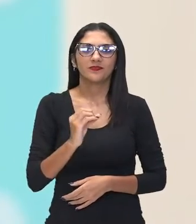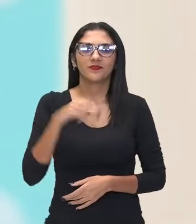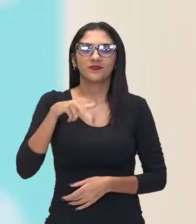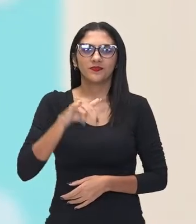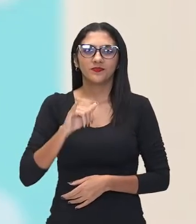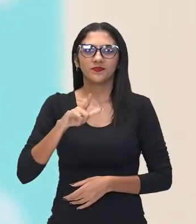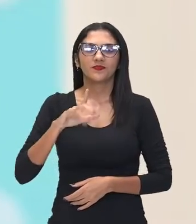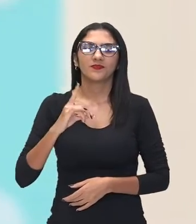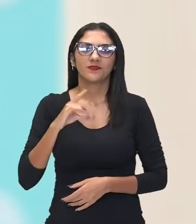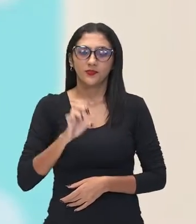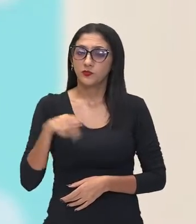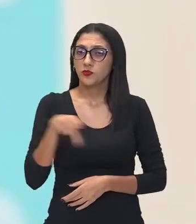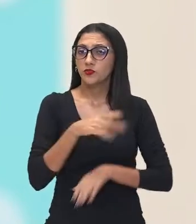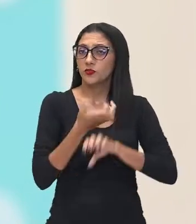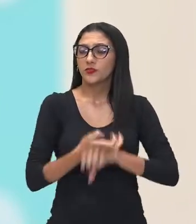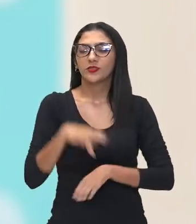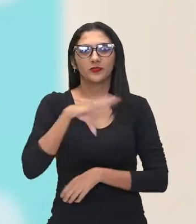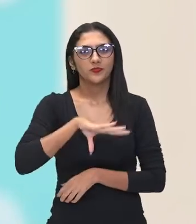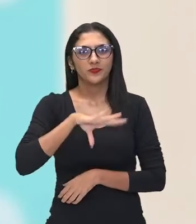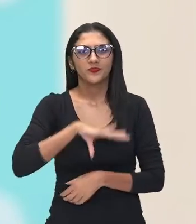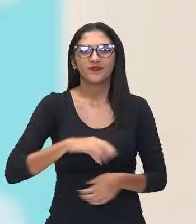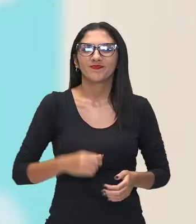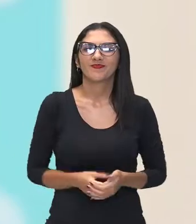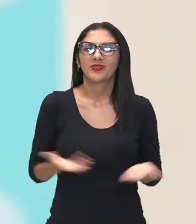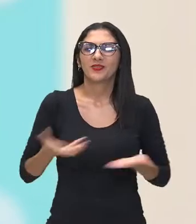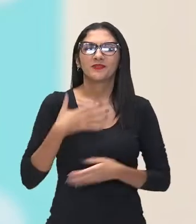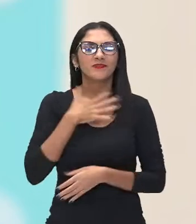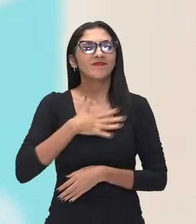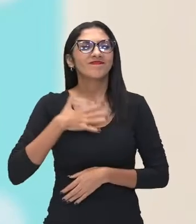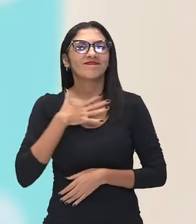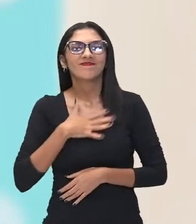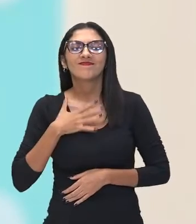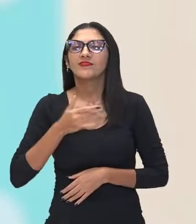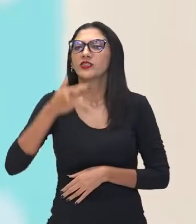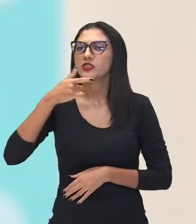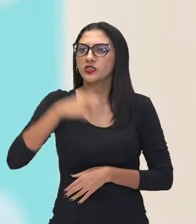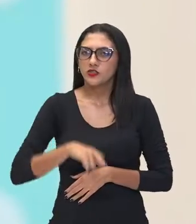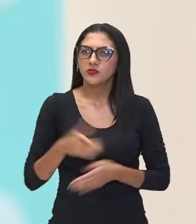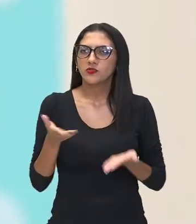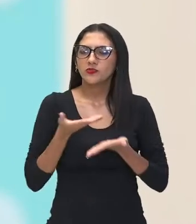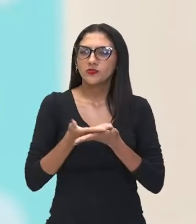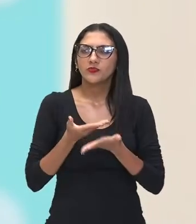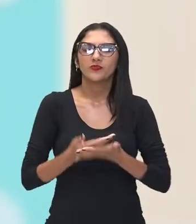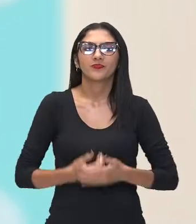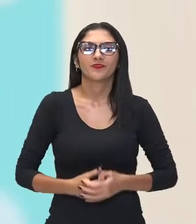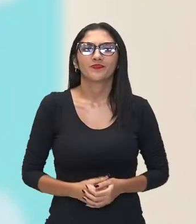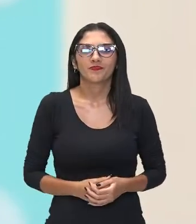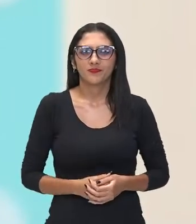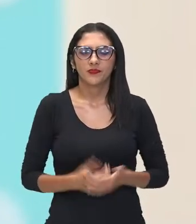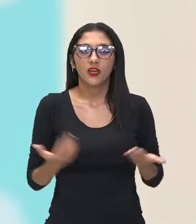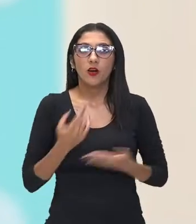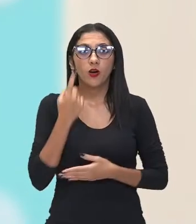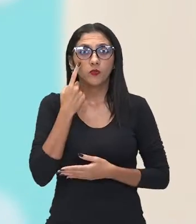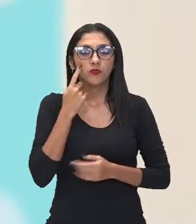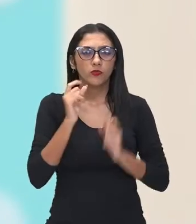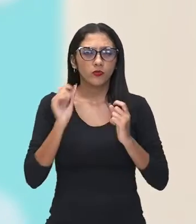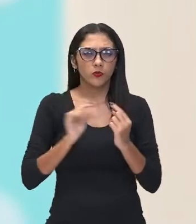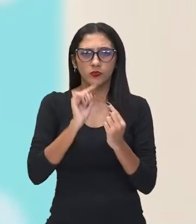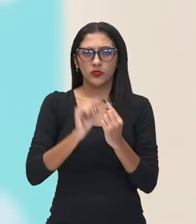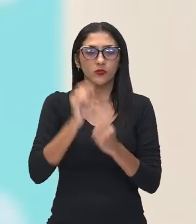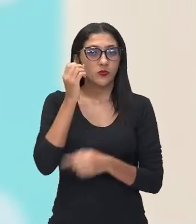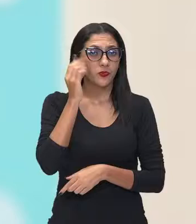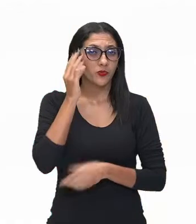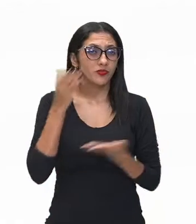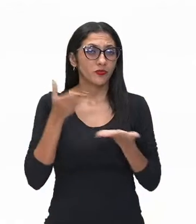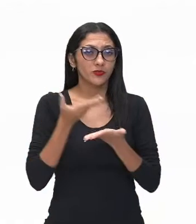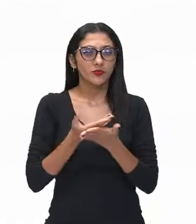Araújo, de Língua Portuguesa, e é um prazer enorme estar mais um dia com vocês. Então, vamos conhecer o objeto de conhecimento da